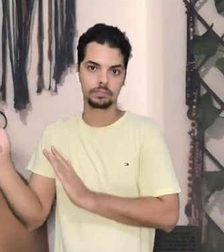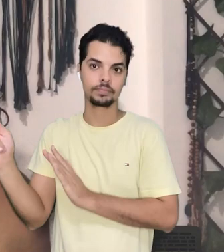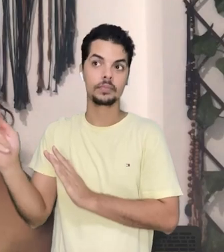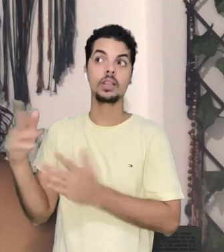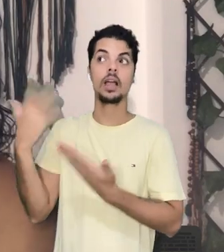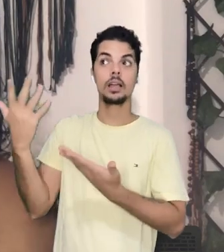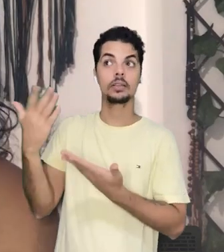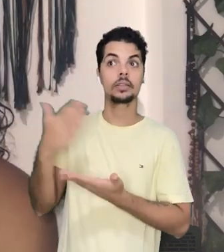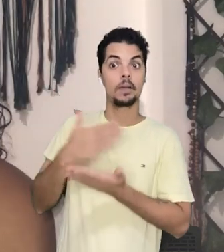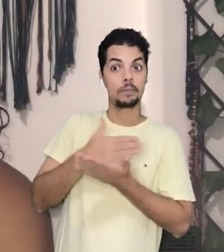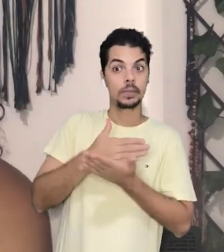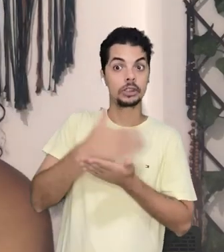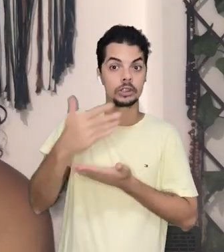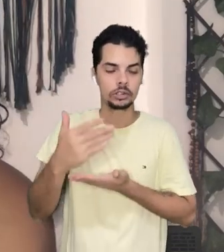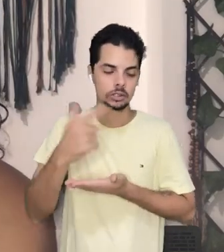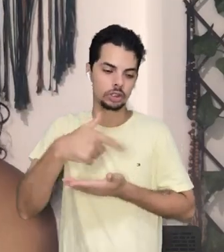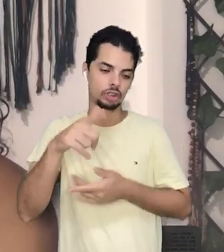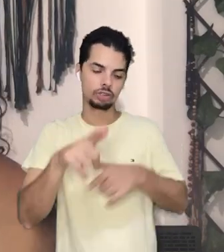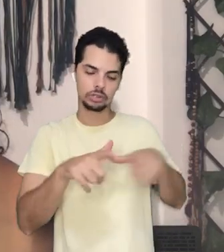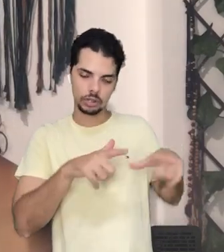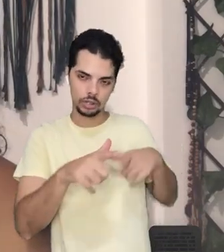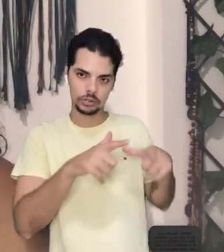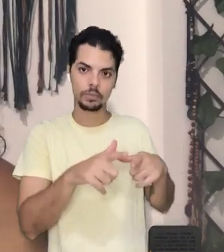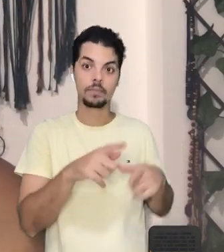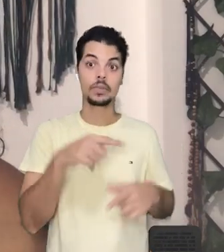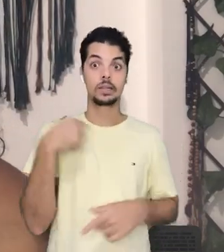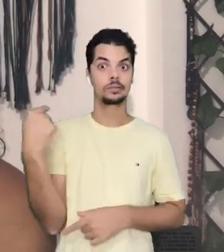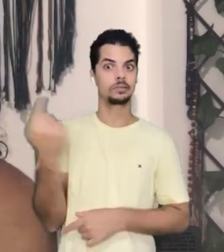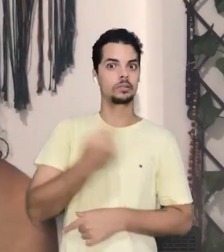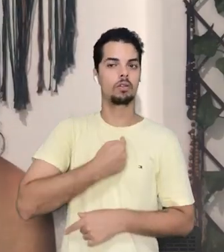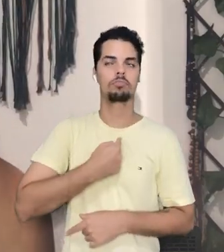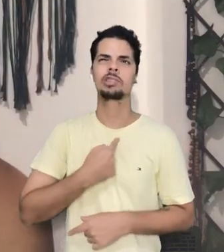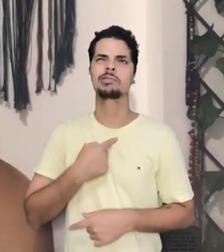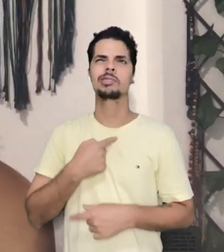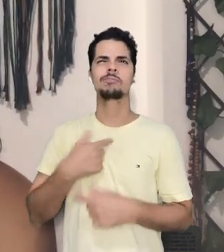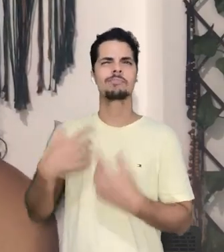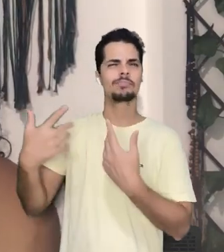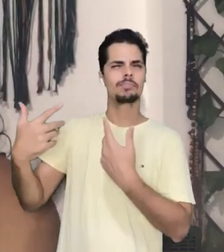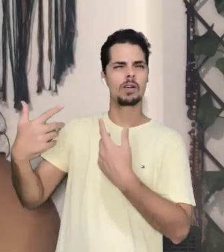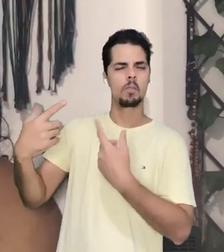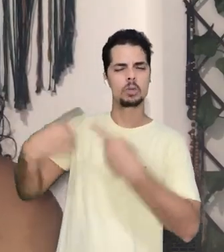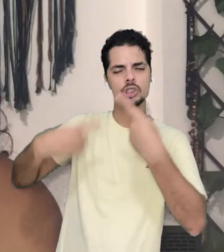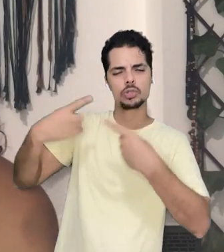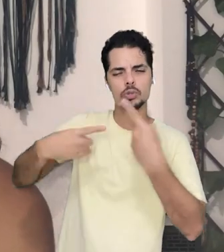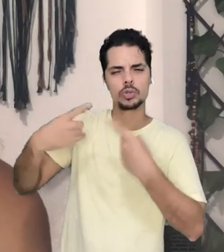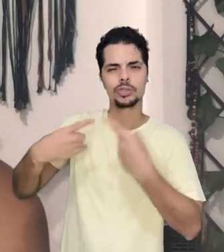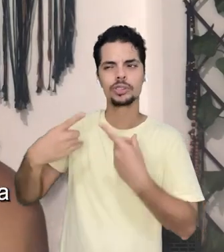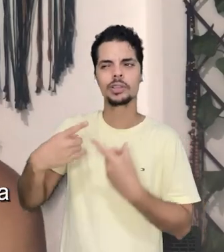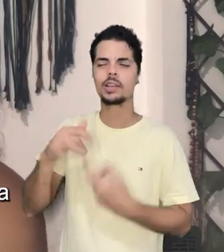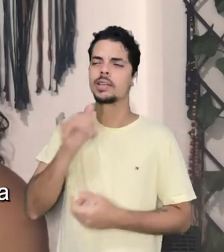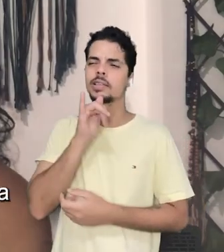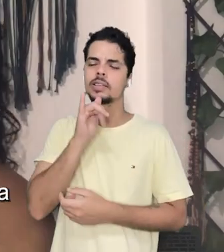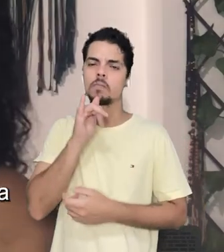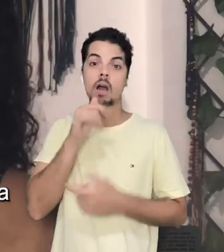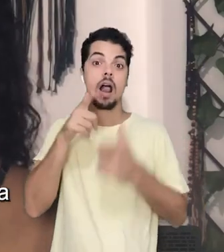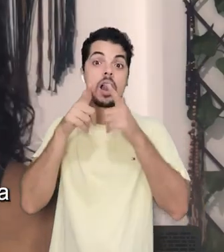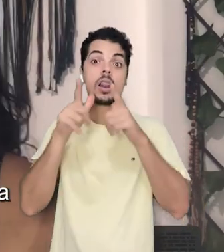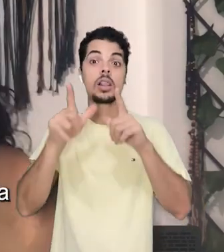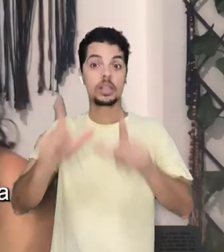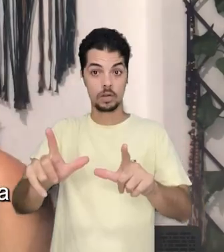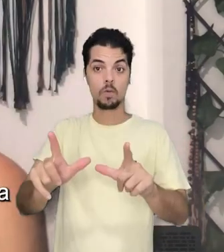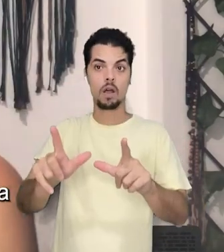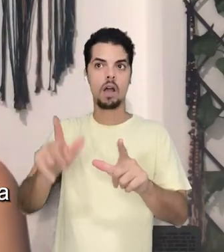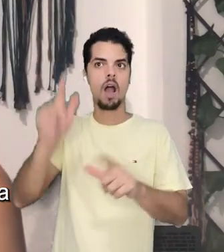ele vai explicar que a partir desses trabalhos nós podemos perguntar, afinal, as línguas africanas têm algo a nos